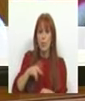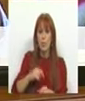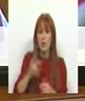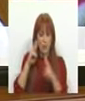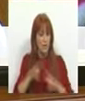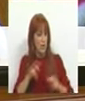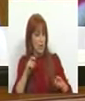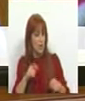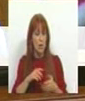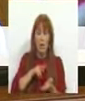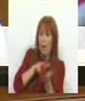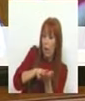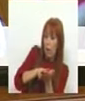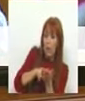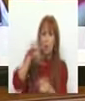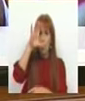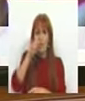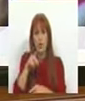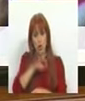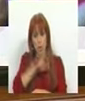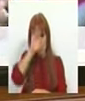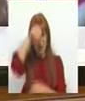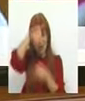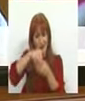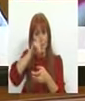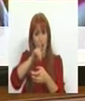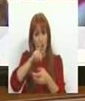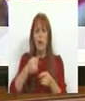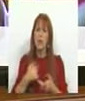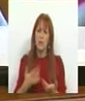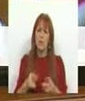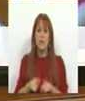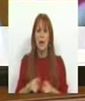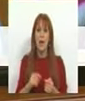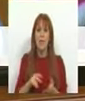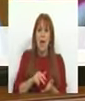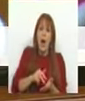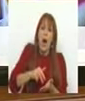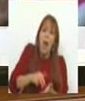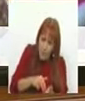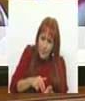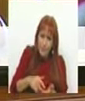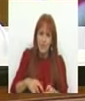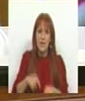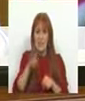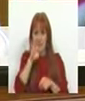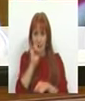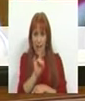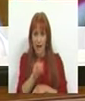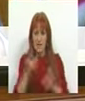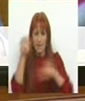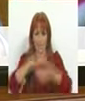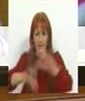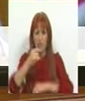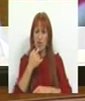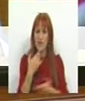foi encontrado de rastros por um governo do que o Sr. Ministro fez parte e já se estava a levantar. E, portanto, se era essa a